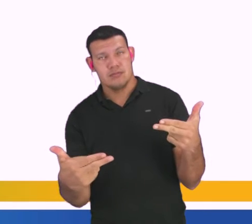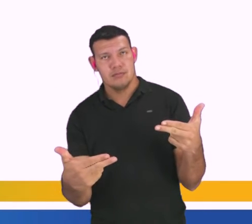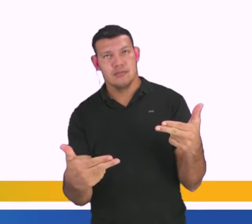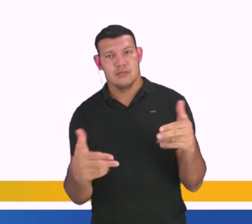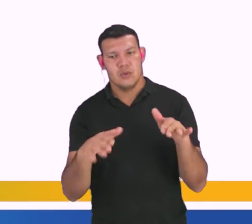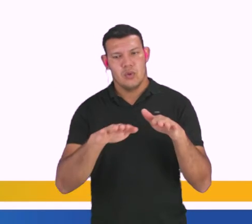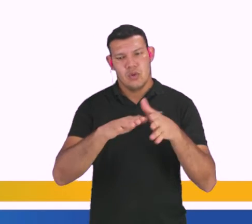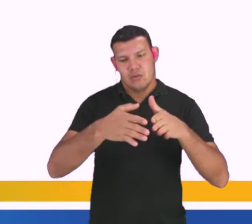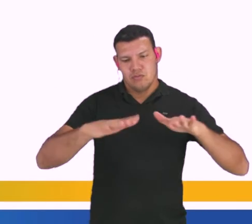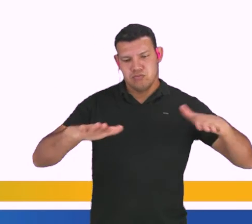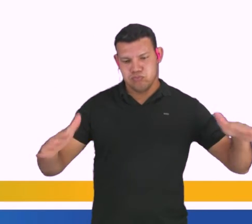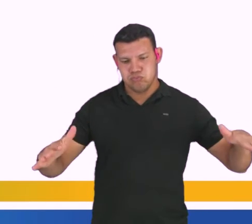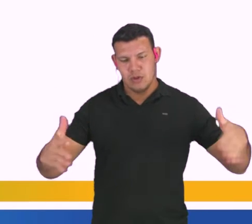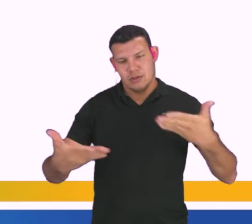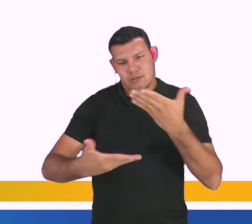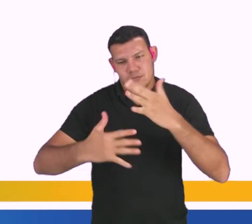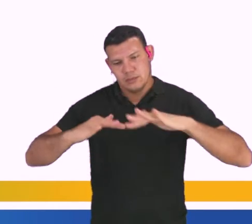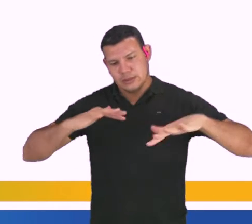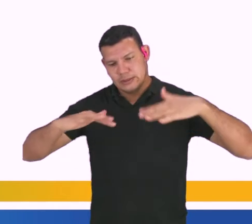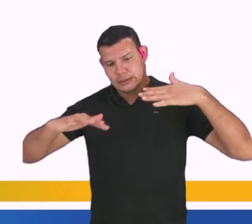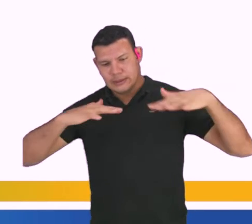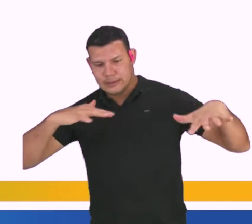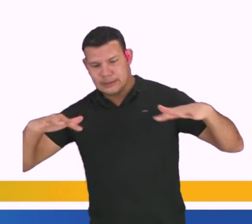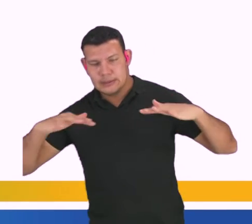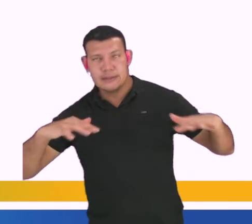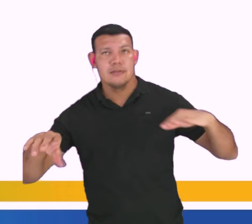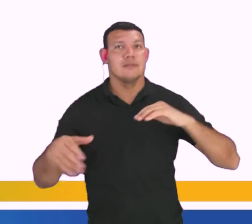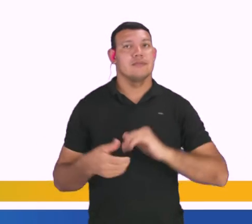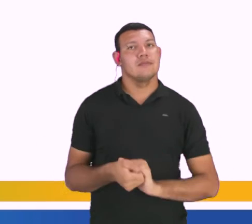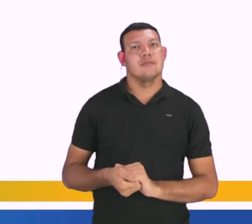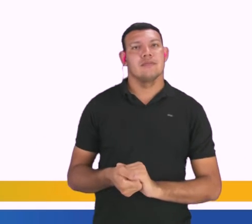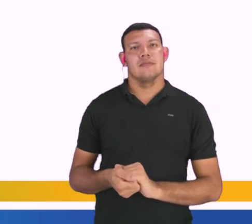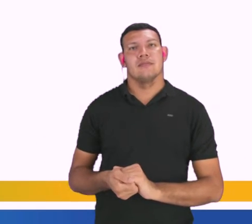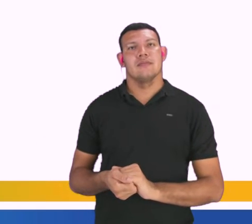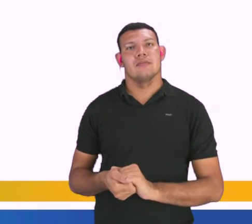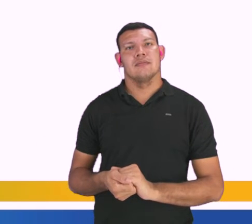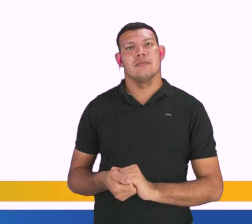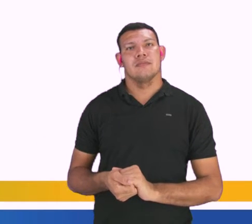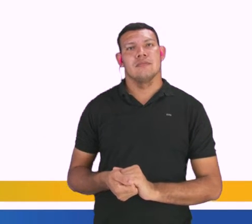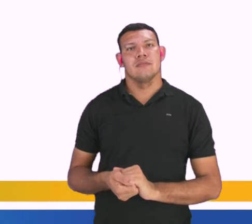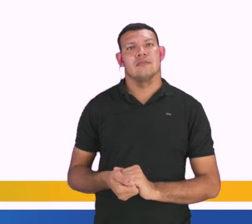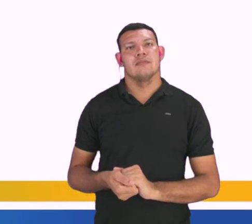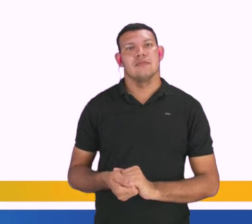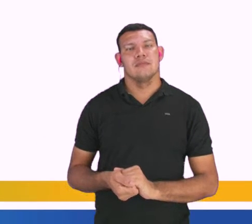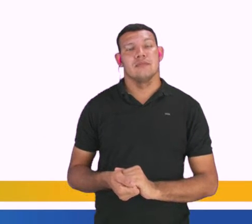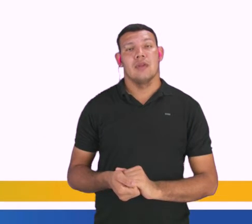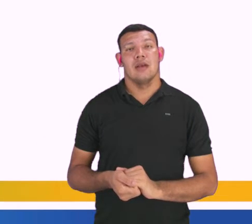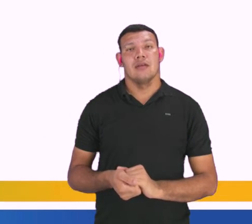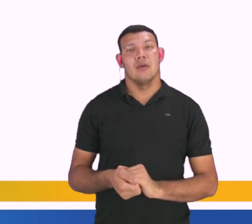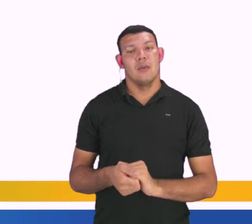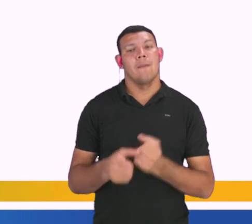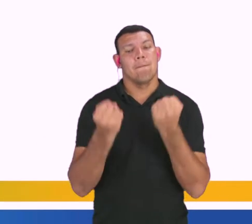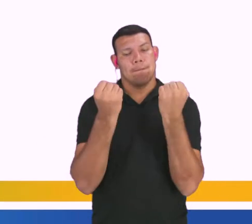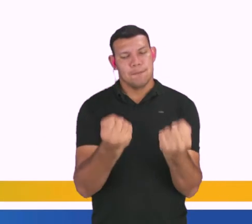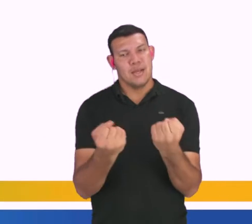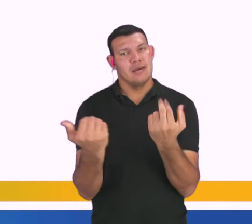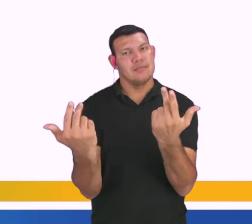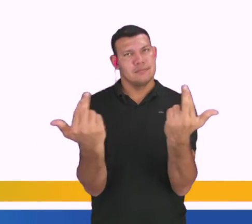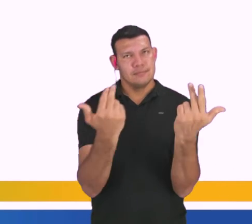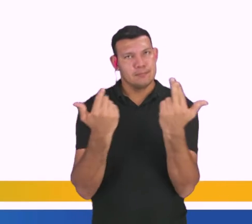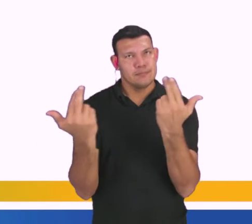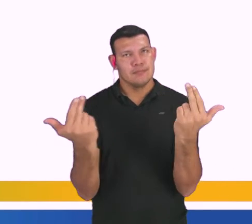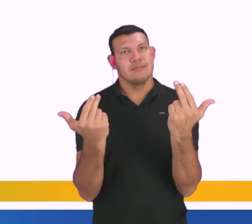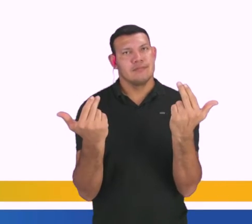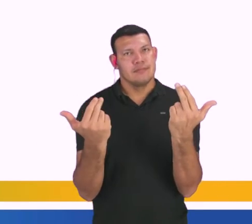deslocar material, porque a gente pode inclusive observar materiais com o mesmo peso e